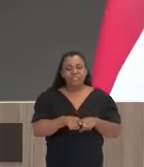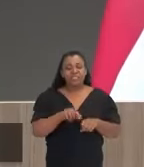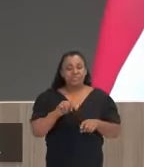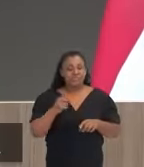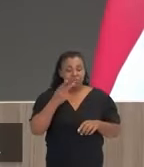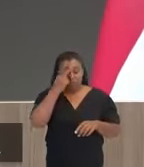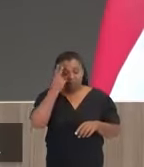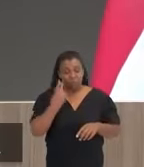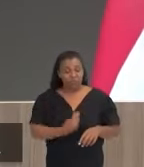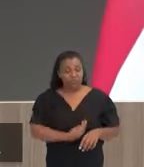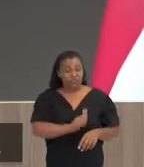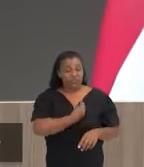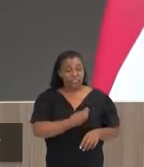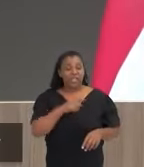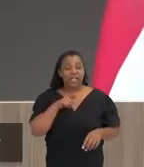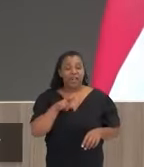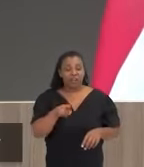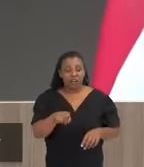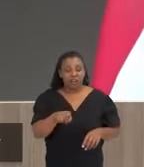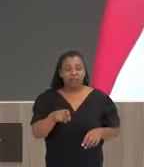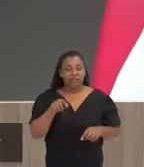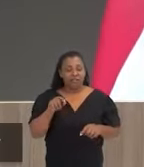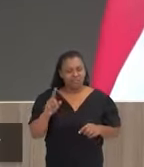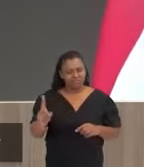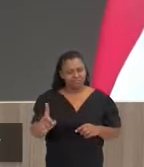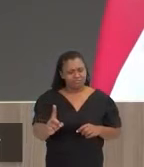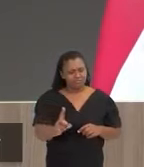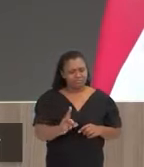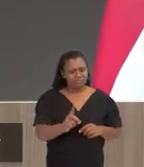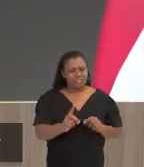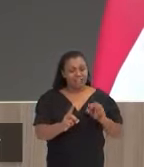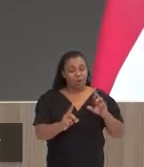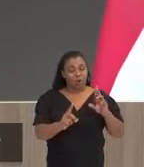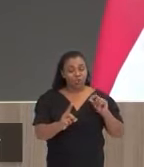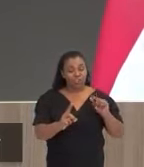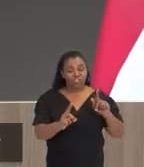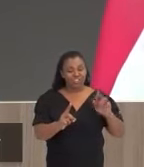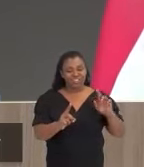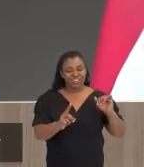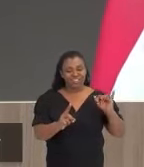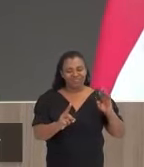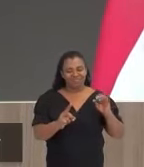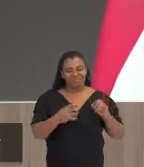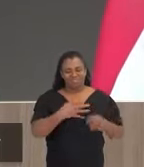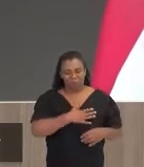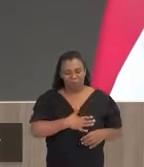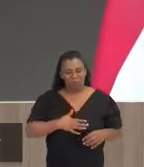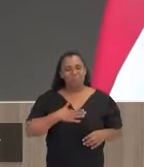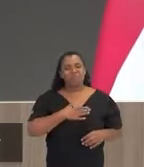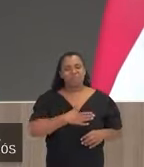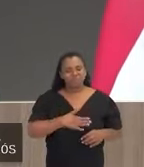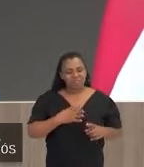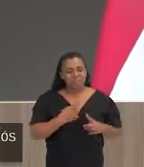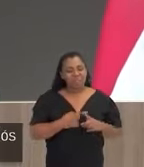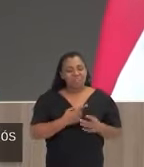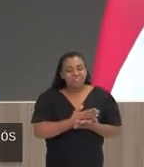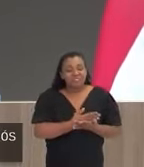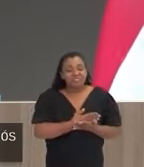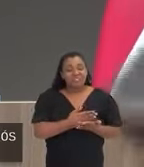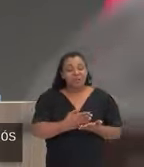Lima, ele, Rogério. E aí foi uma satisfação muito grande, doutora Cida, porque nós começamos